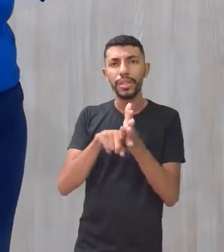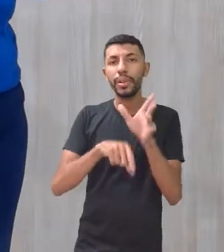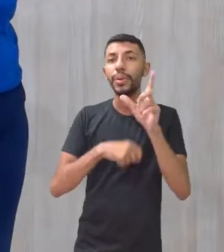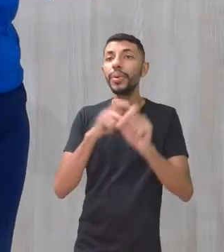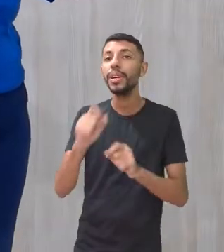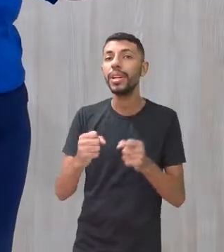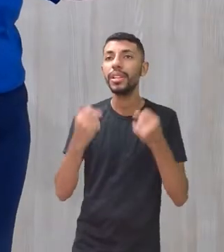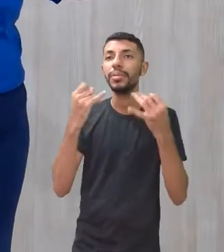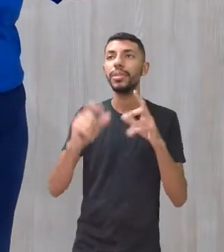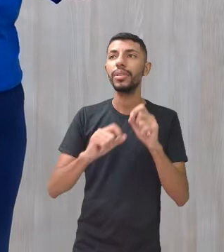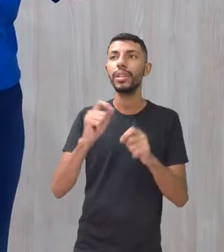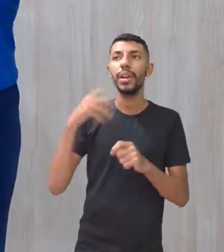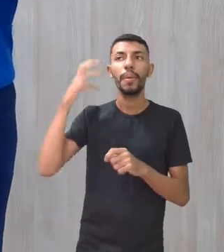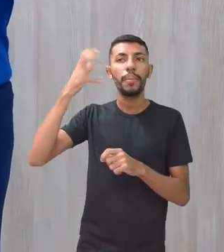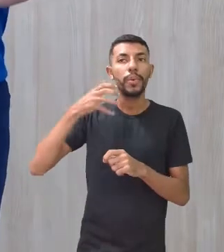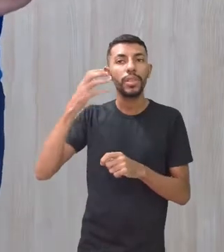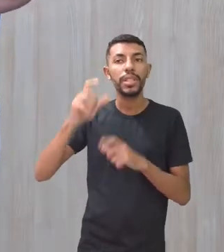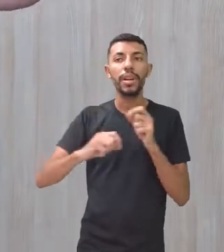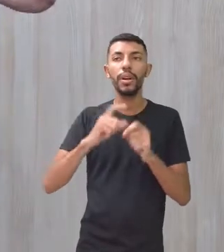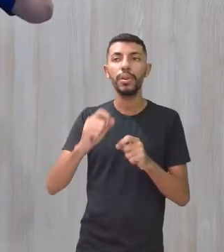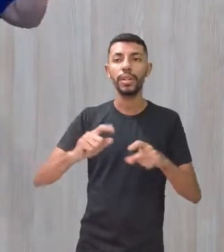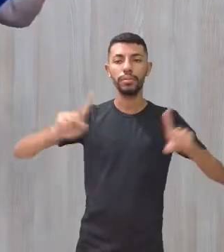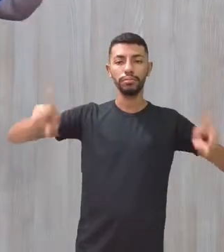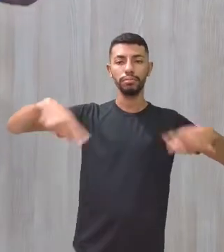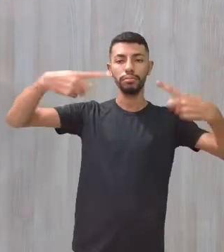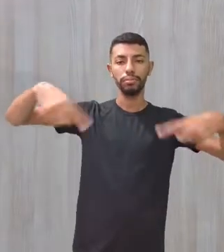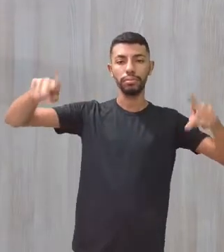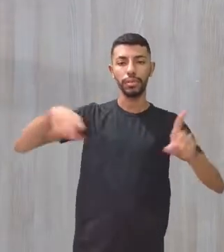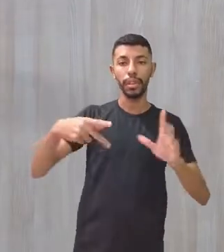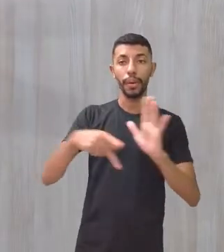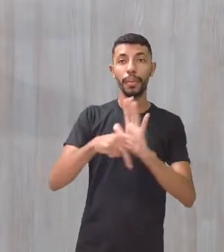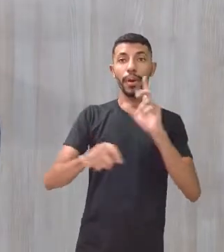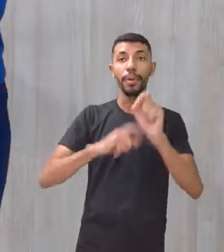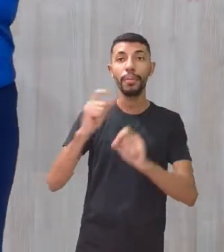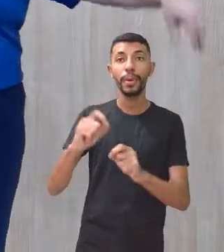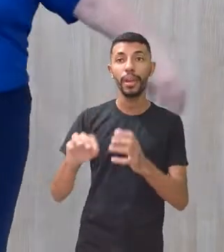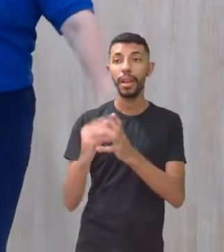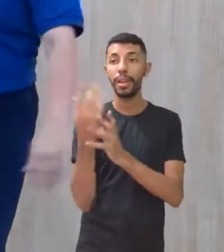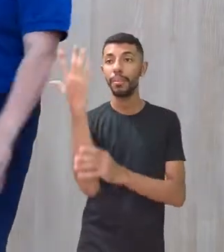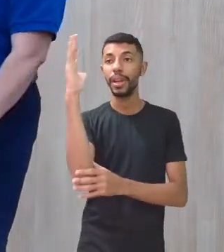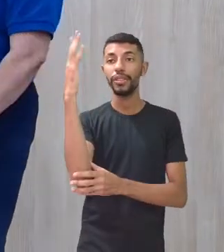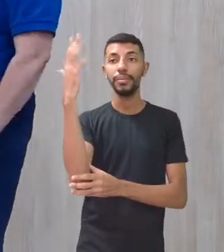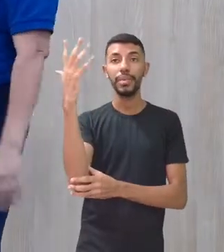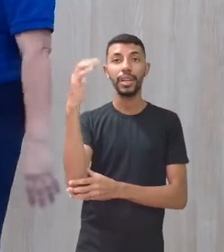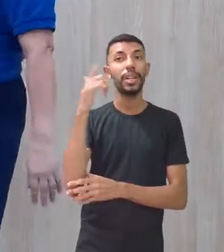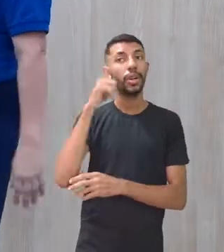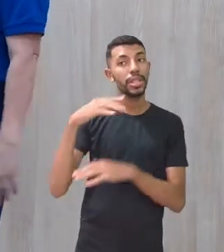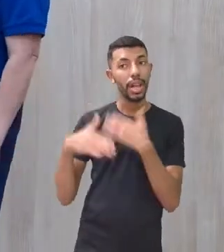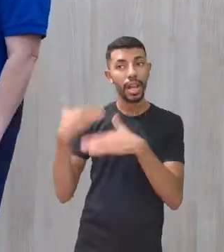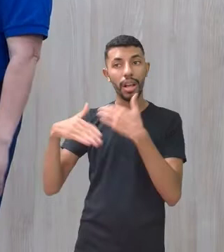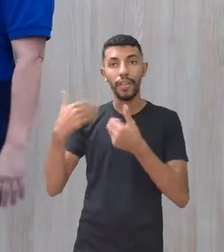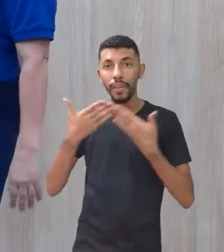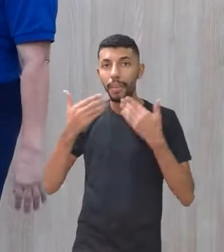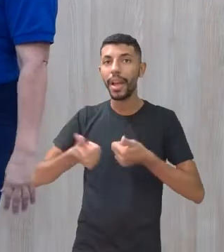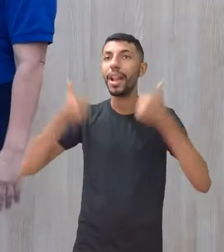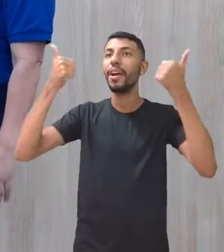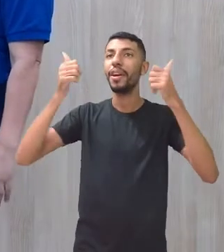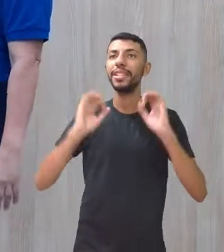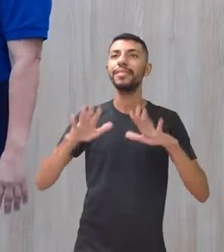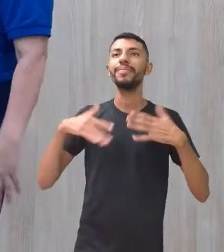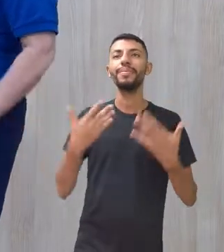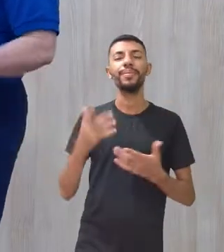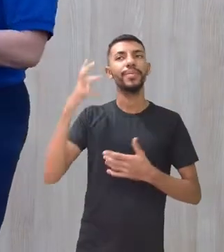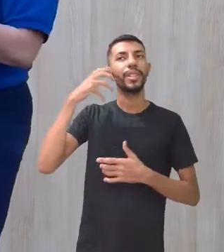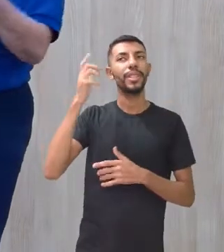você bota música clássica ou música erudita para as plantas. Isso, veja elas que se interessante. desenvolvem melhor. Então, a música funciona